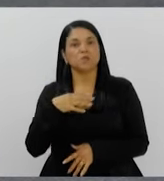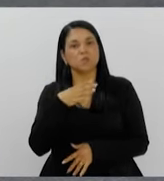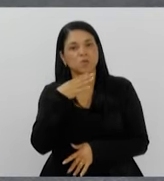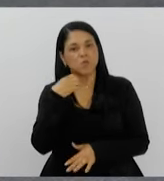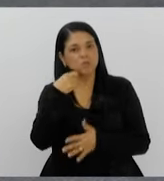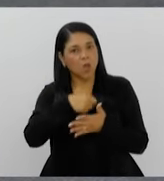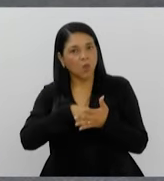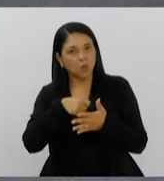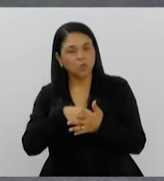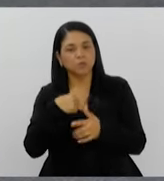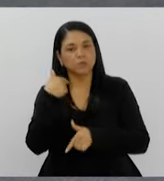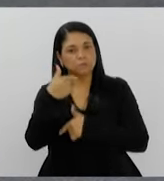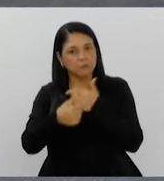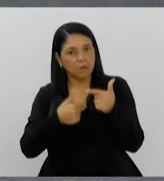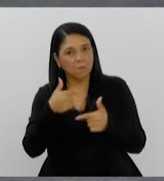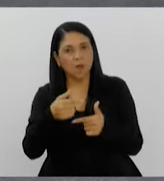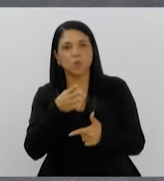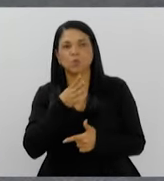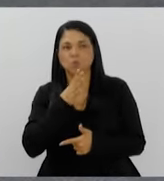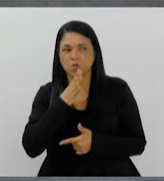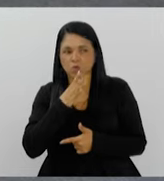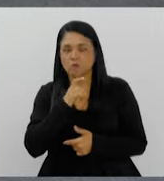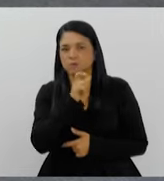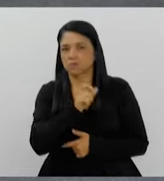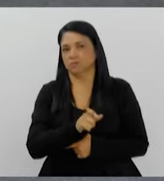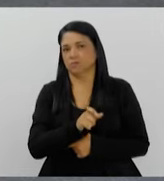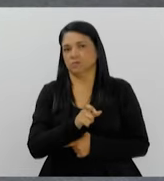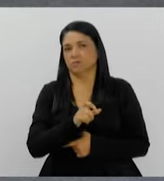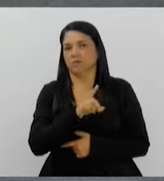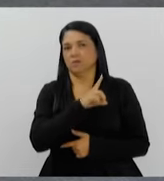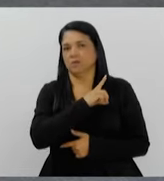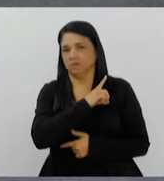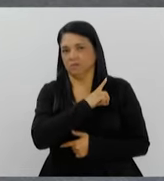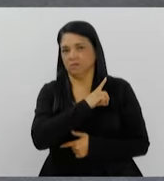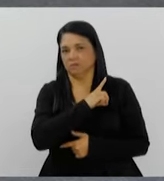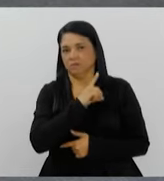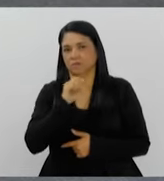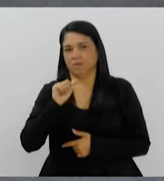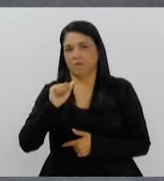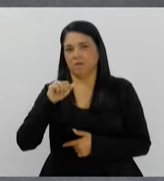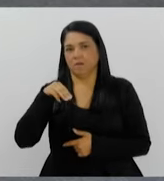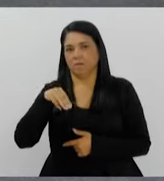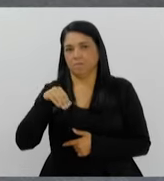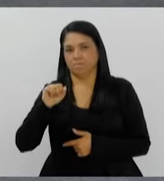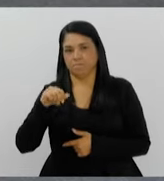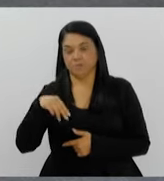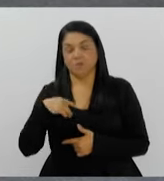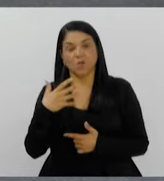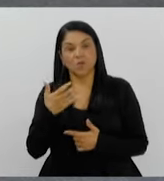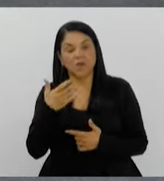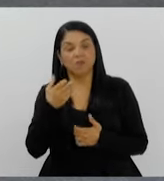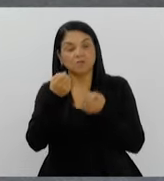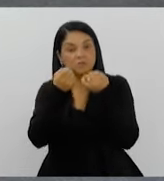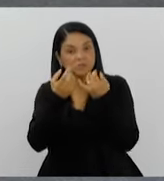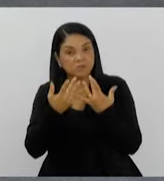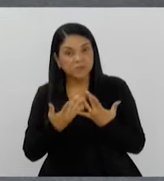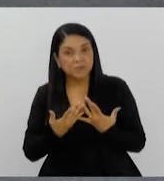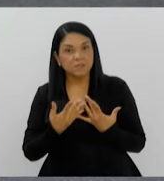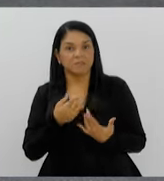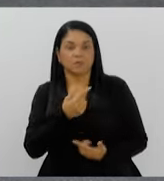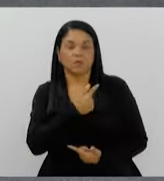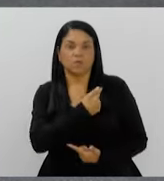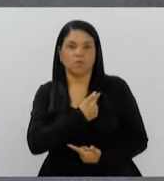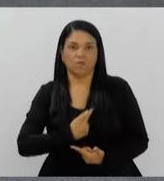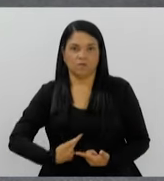sua disposição de trabalho então senhor presidente que eu quero aqui hoje pedir explicação ao governo enquanto